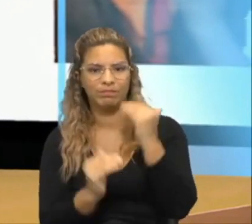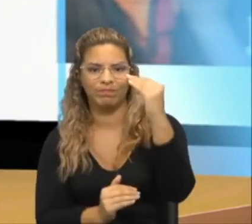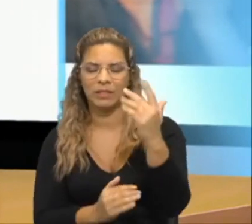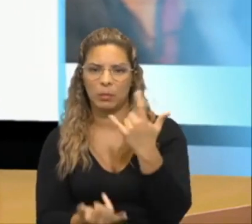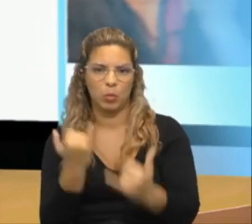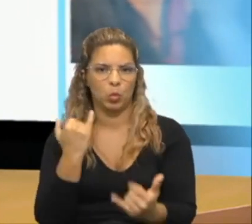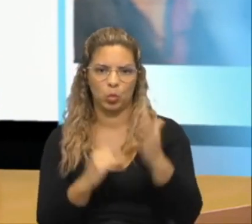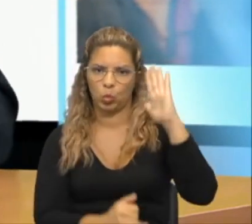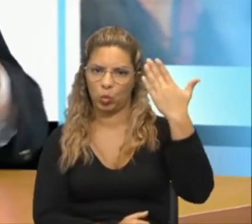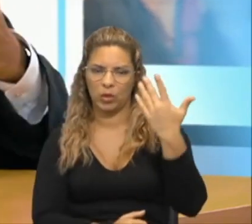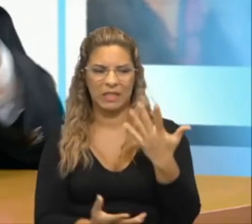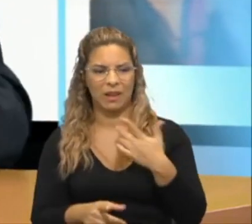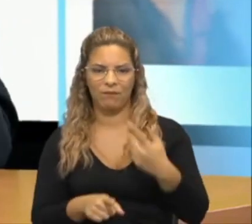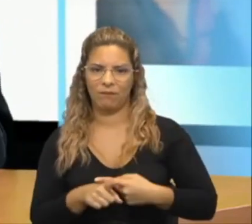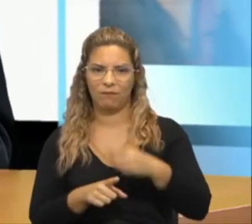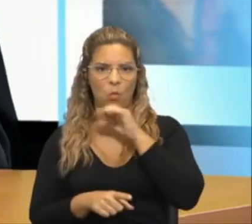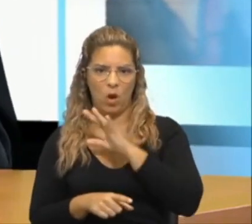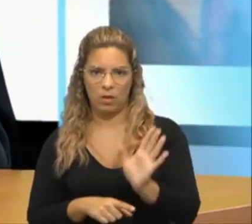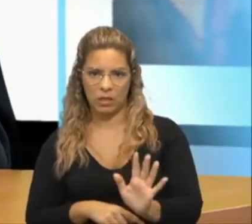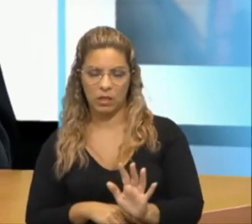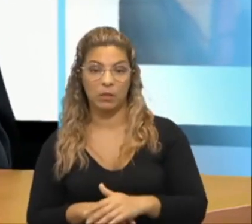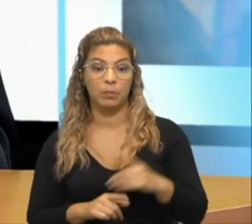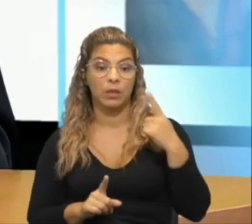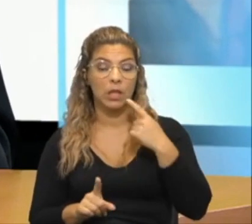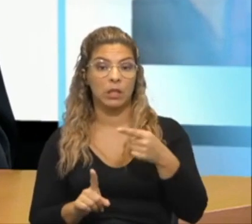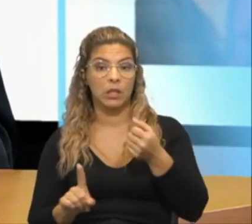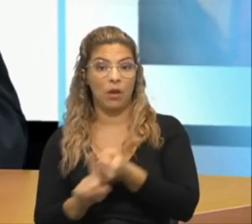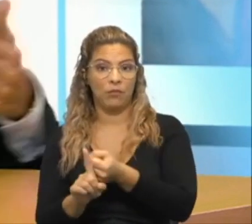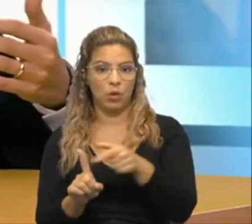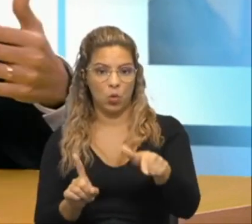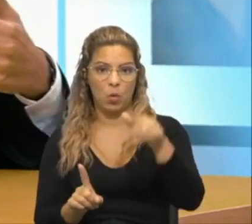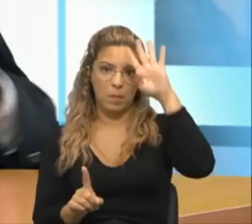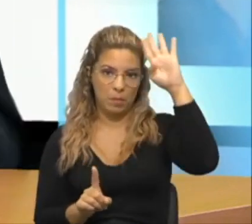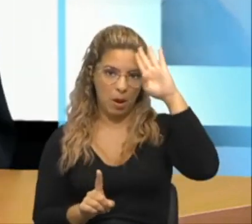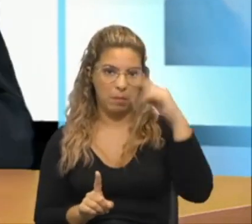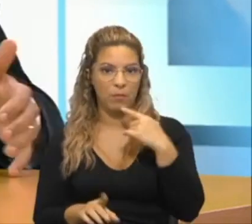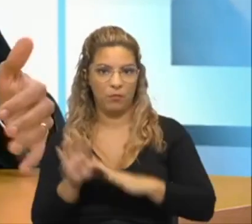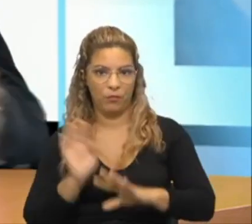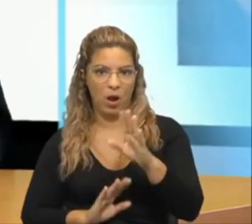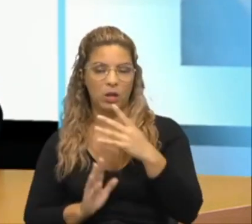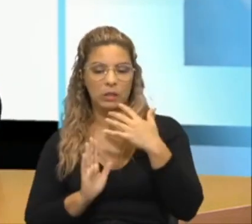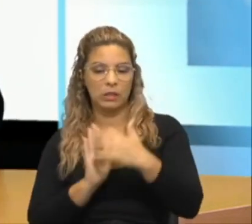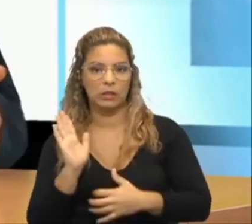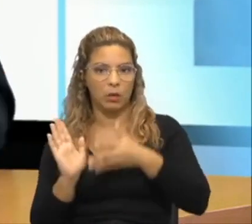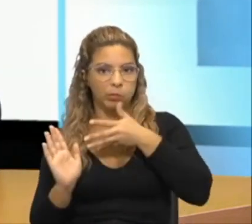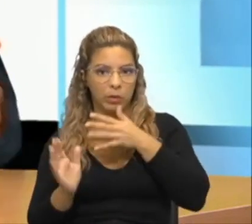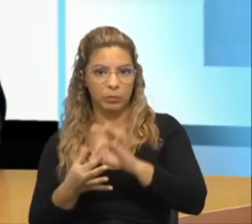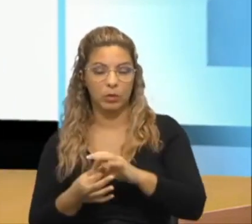perigoso e não nos interessa. Por isso o desafio que o Papa nos lança neste discurso, e é um desafio que atravessa todas as nações e